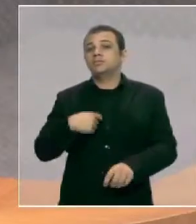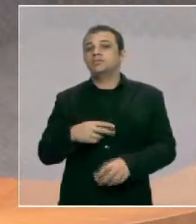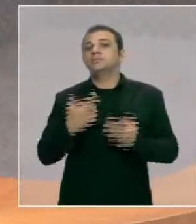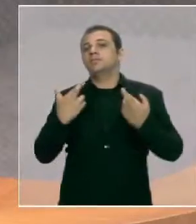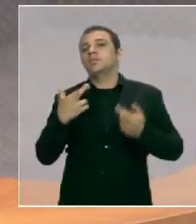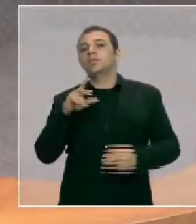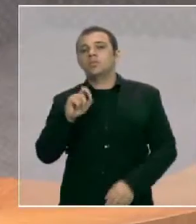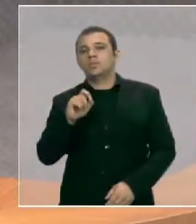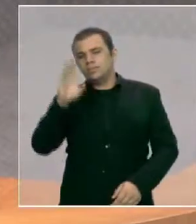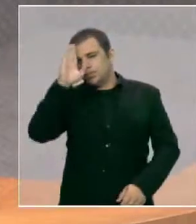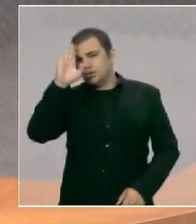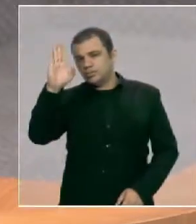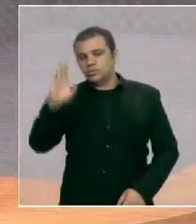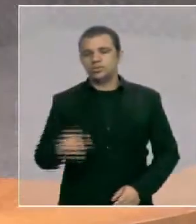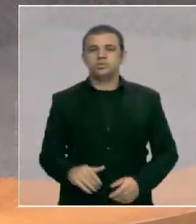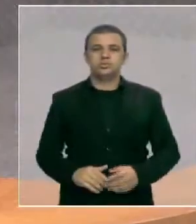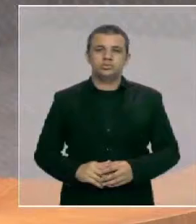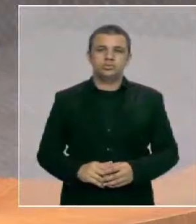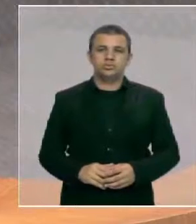principalmente,